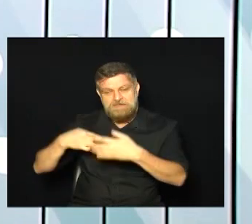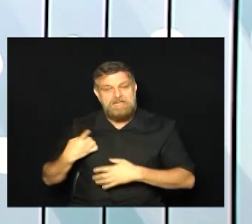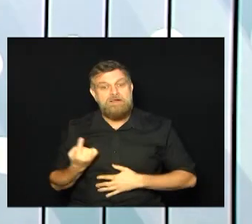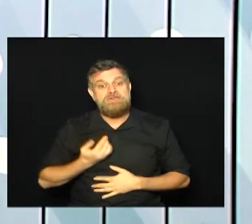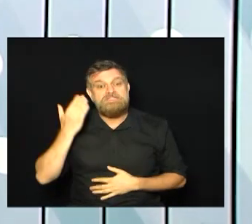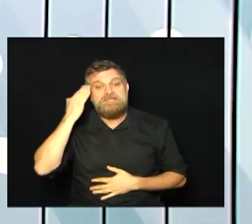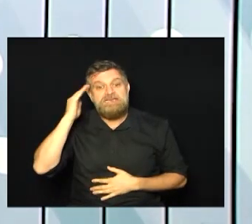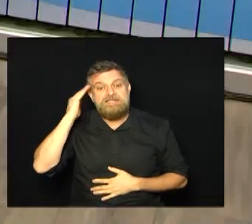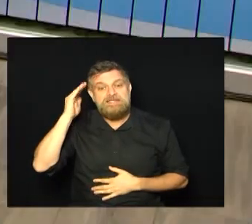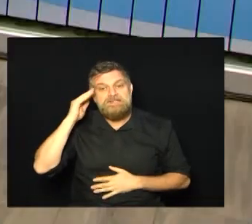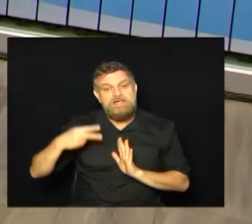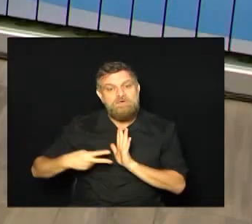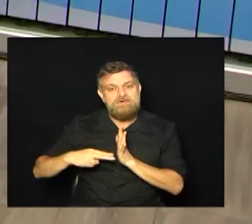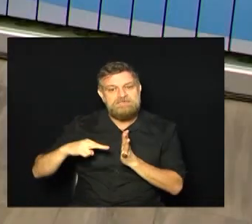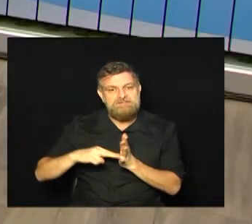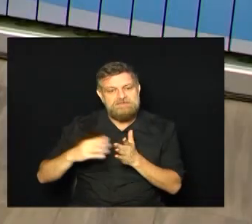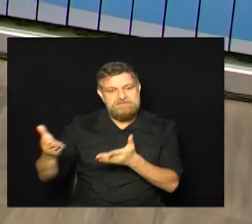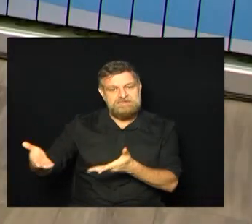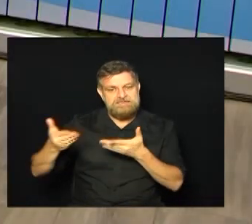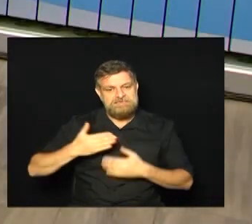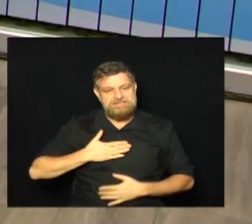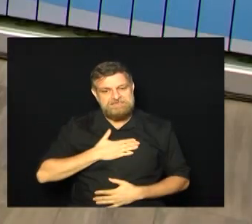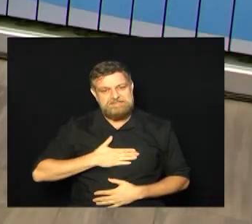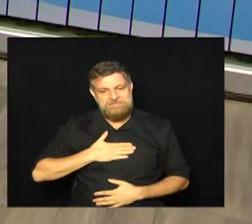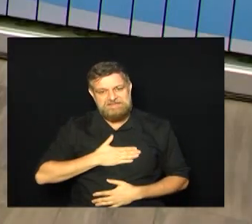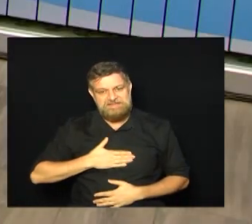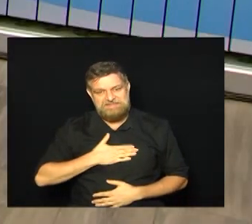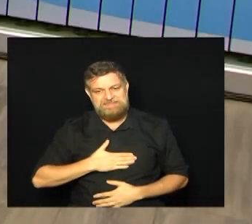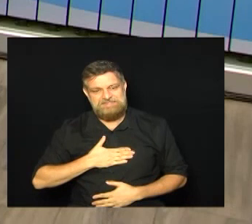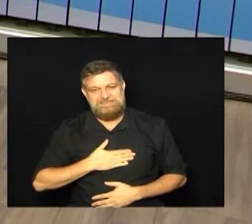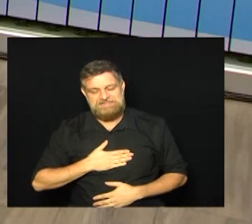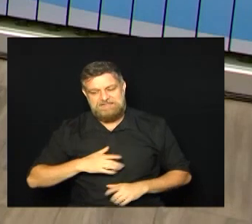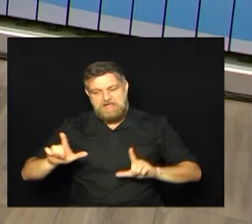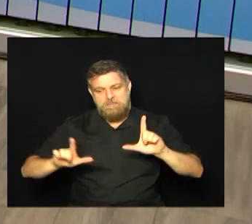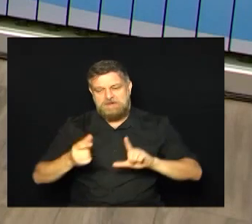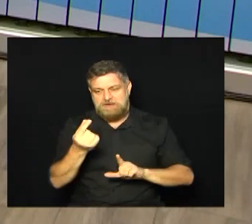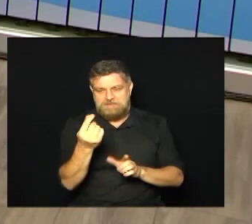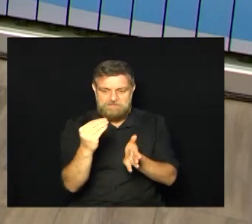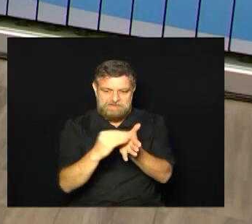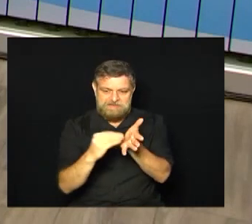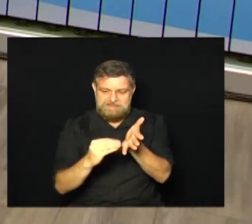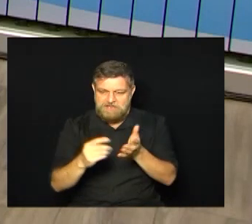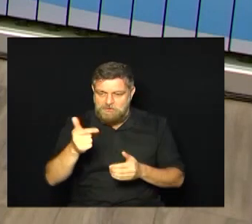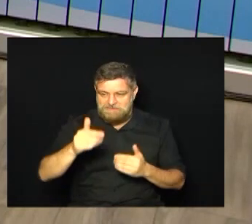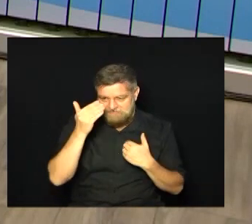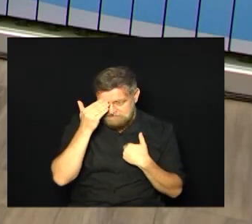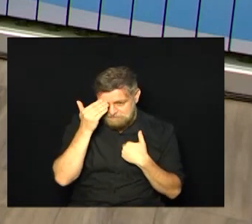gente a decifrar. Seja bem-vinda, Luciane, aqui no Na Ponta do Lápis. Mais uma vez, obrigado.